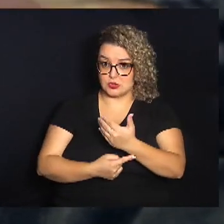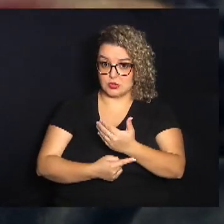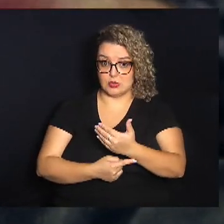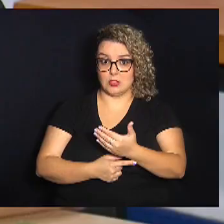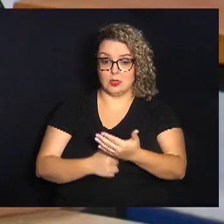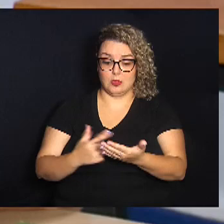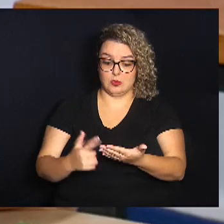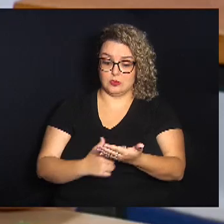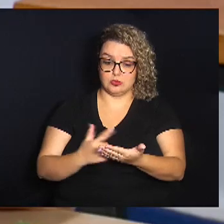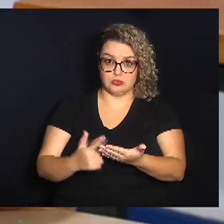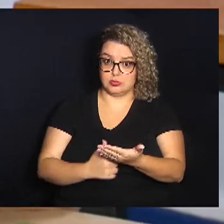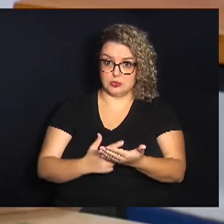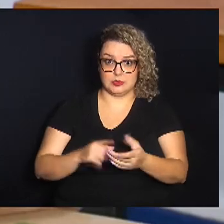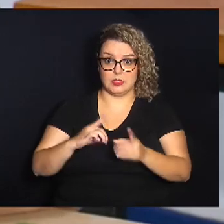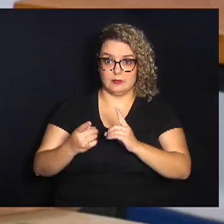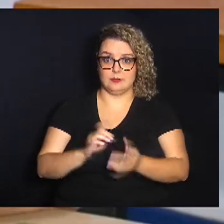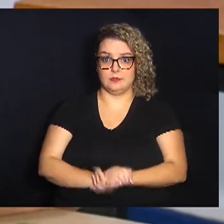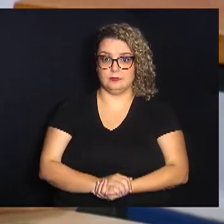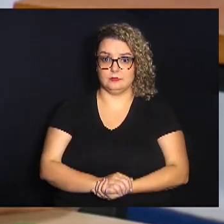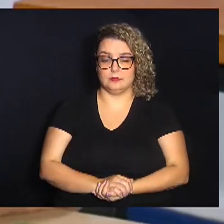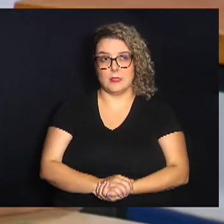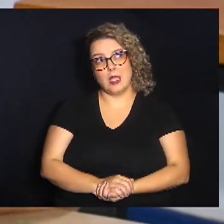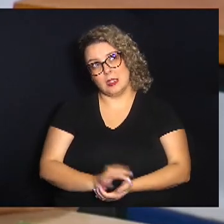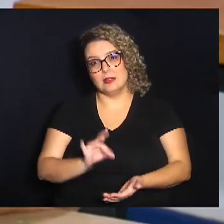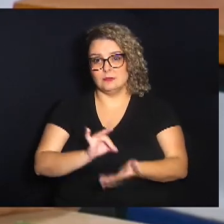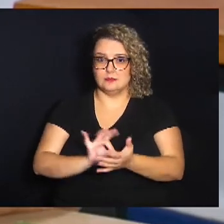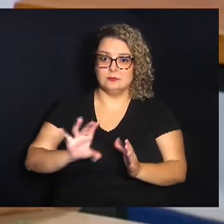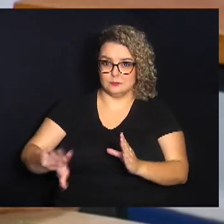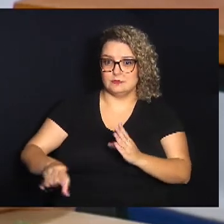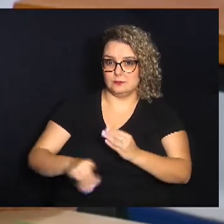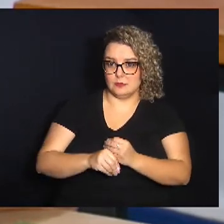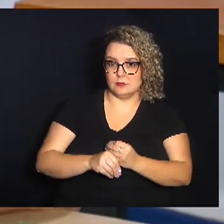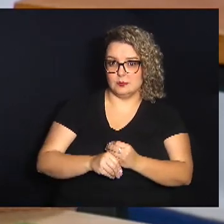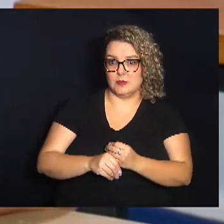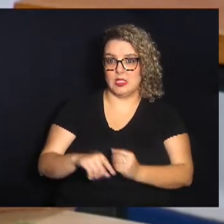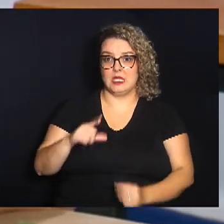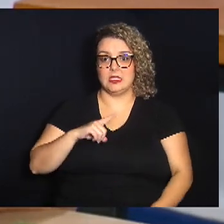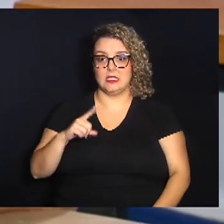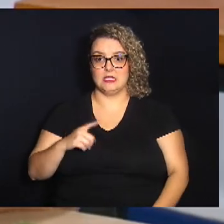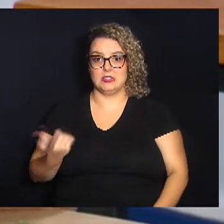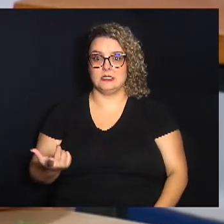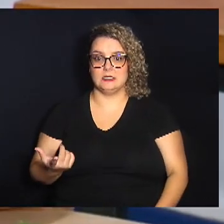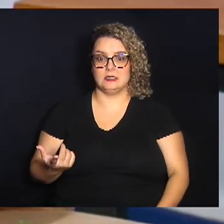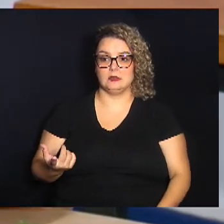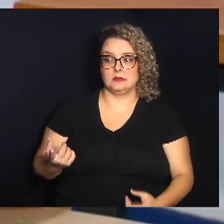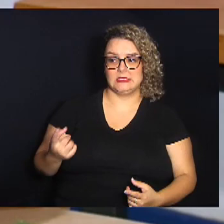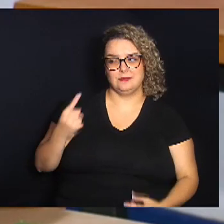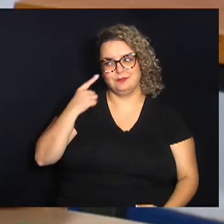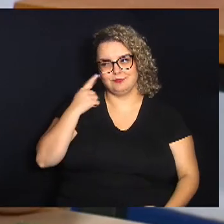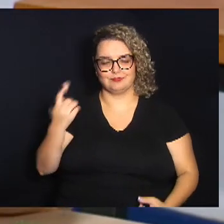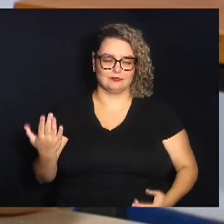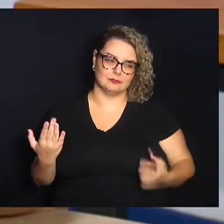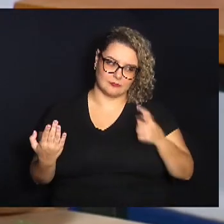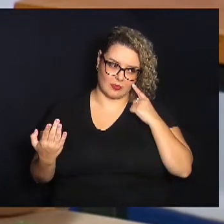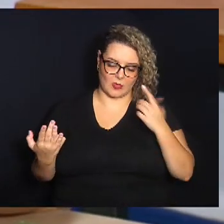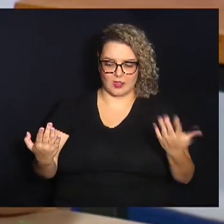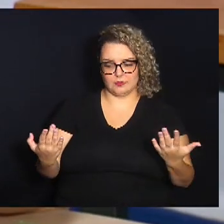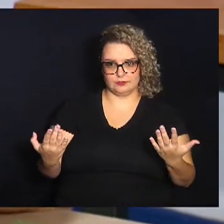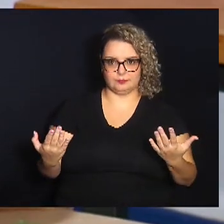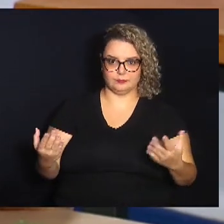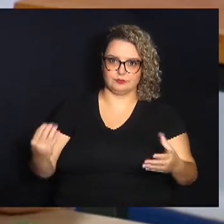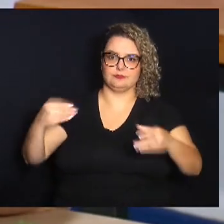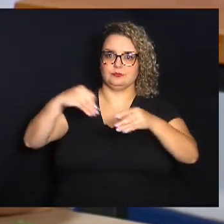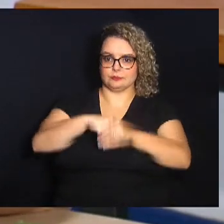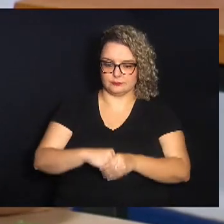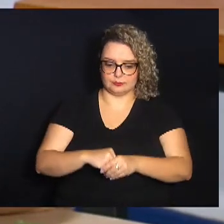livro didático. Eles se complementam, né? A gente tem uma grande dualidade hoje da necessidade de inserir a